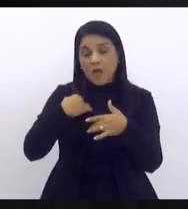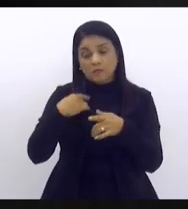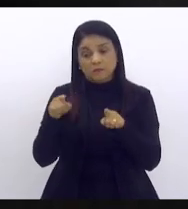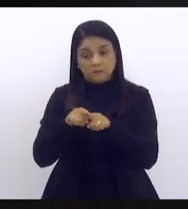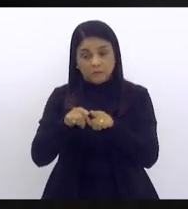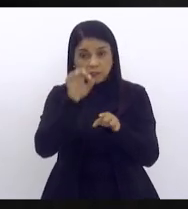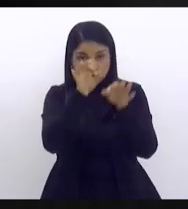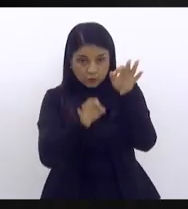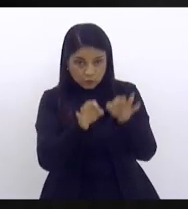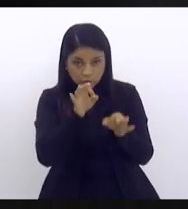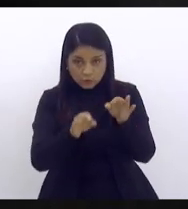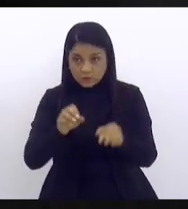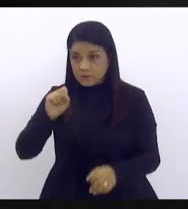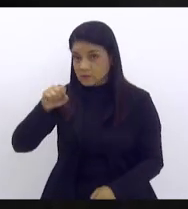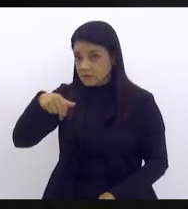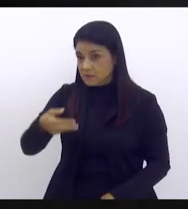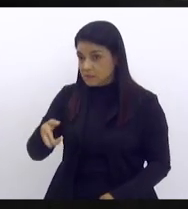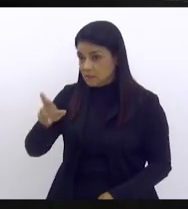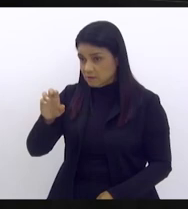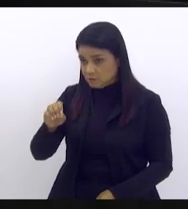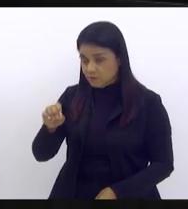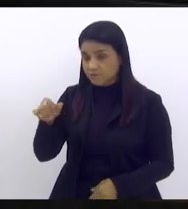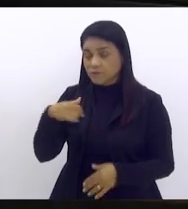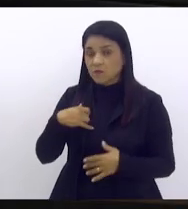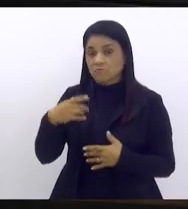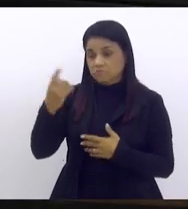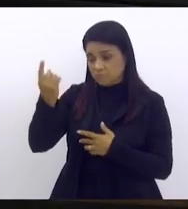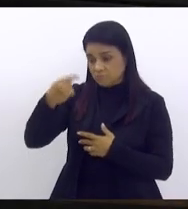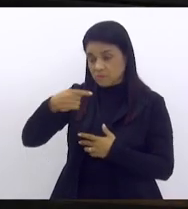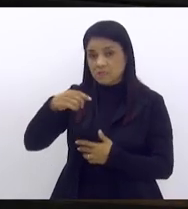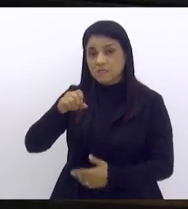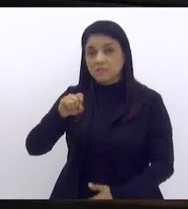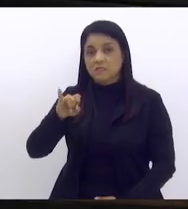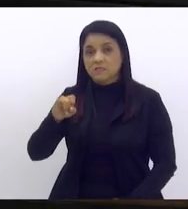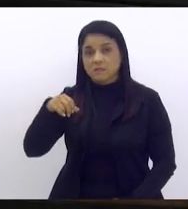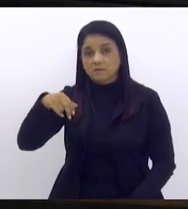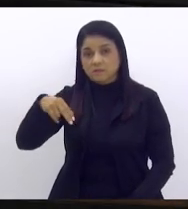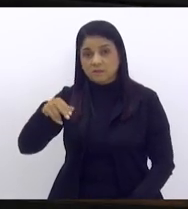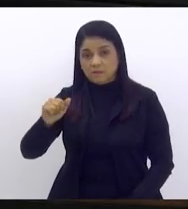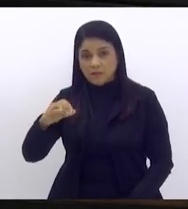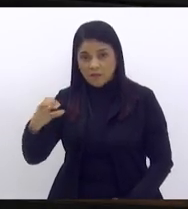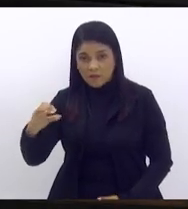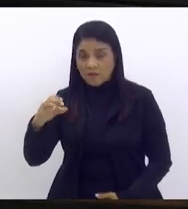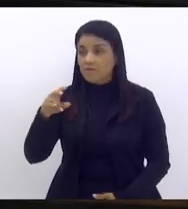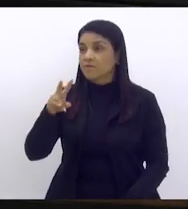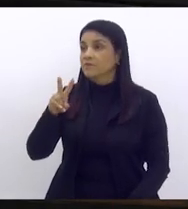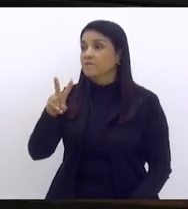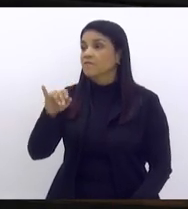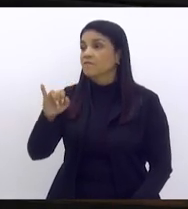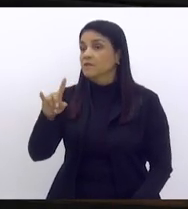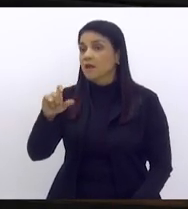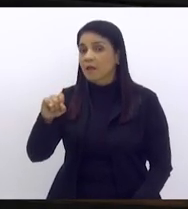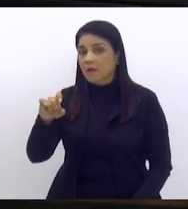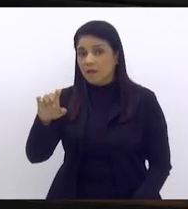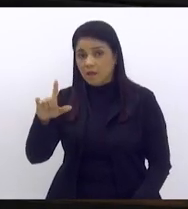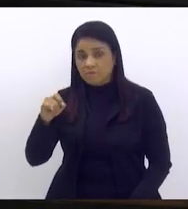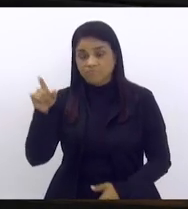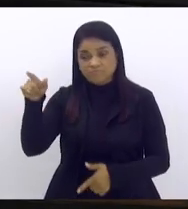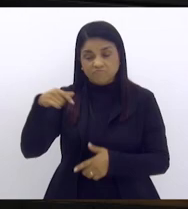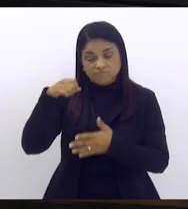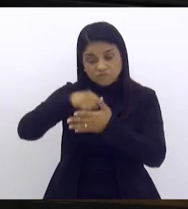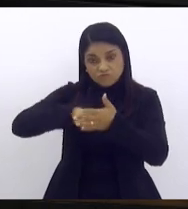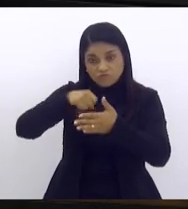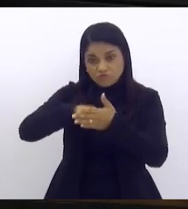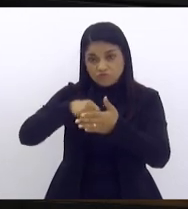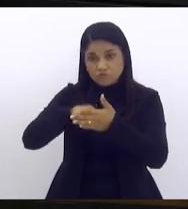aqui demandado pelo Sinax, né, pelo Vilela, e que veio fruto da luta do piso lá em Brasília,